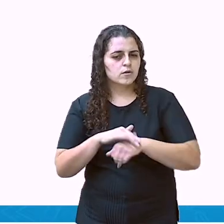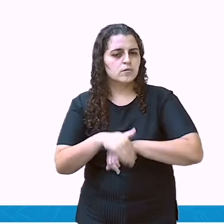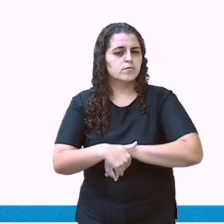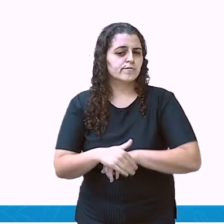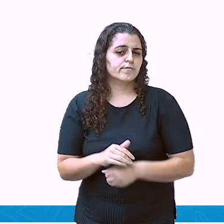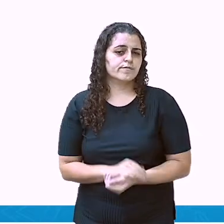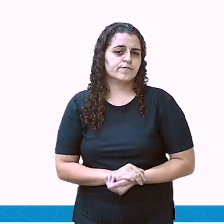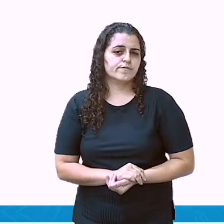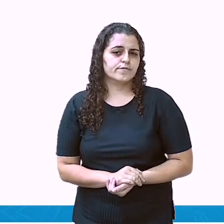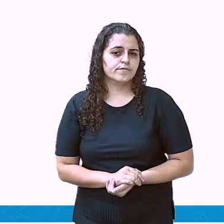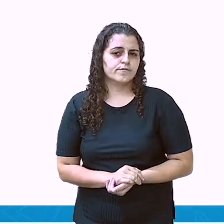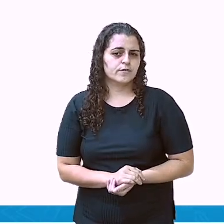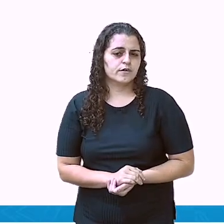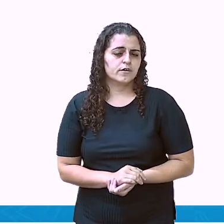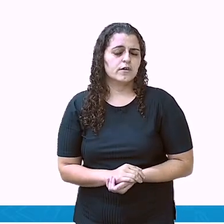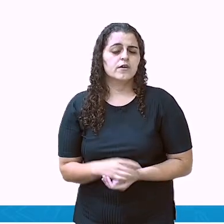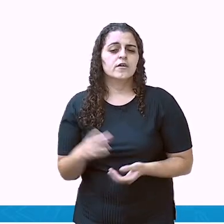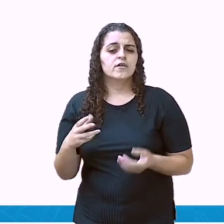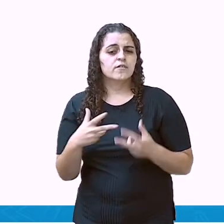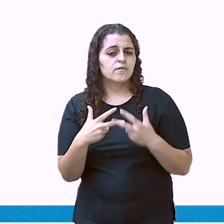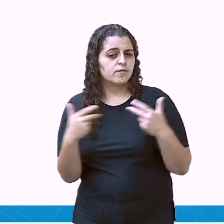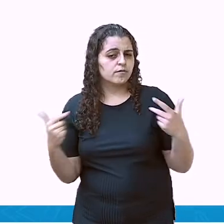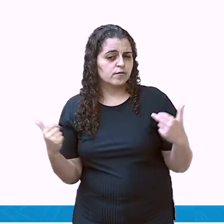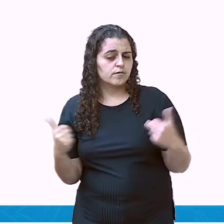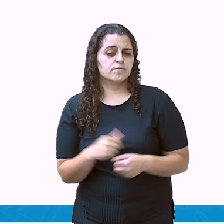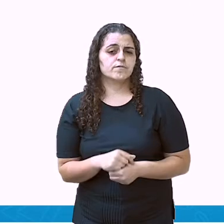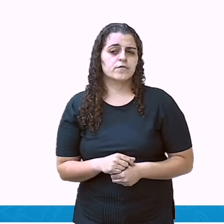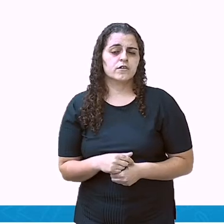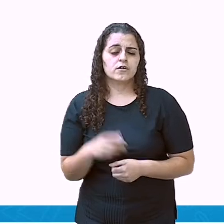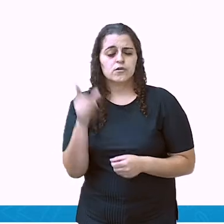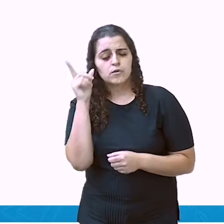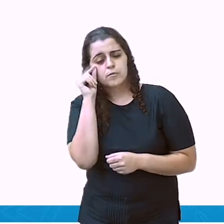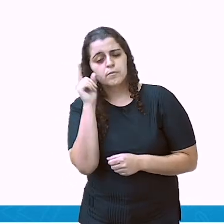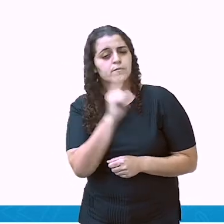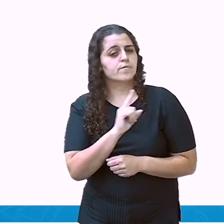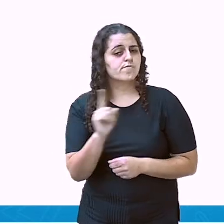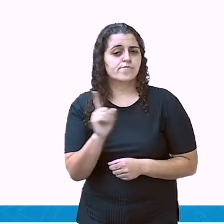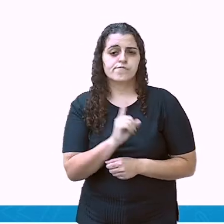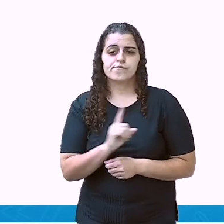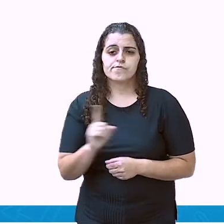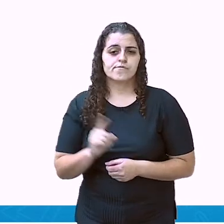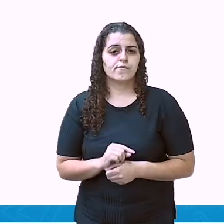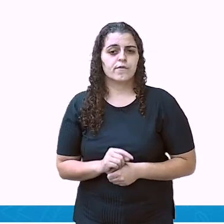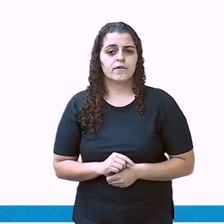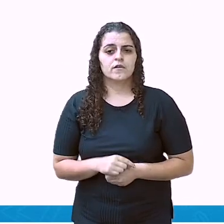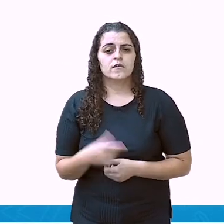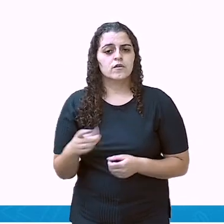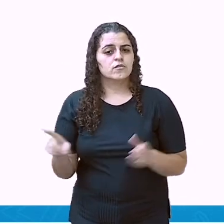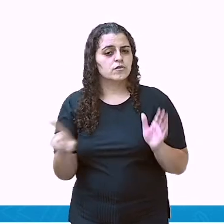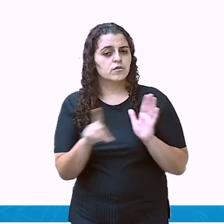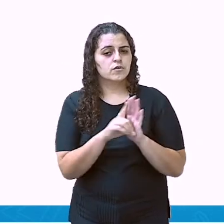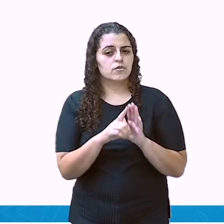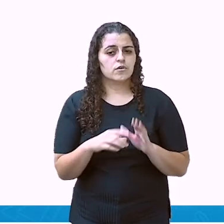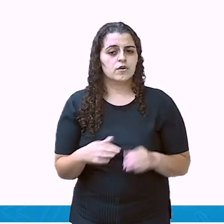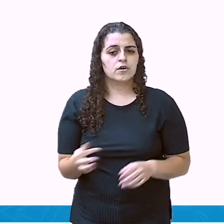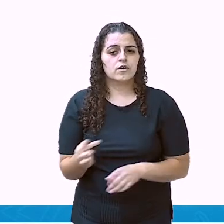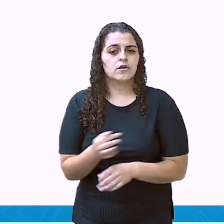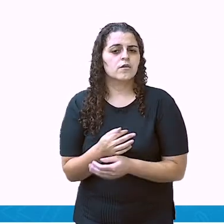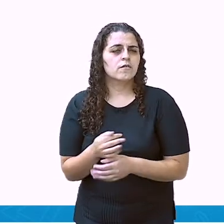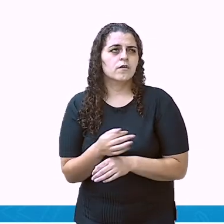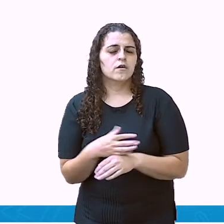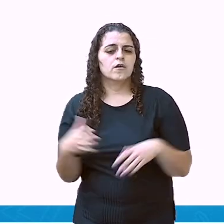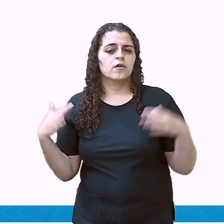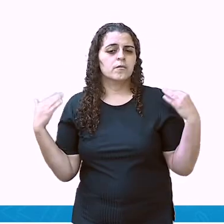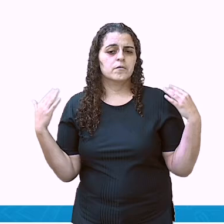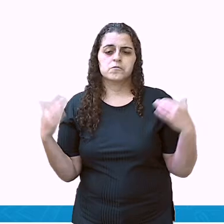noite. E muitos deles nem dormiam. Não tinham direito a folgas